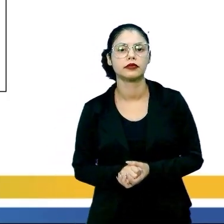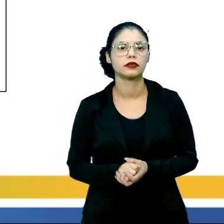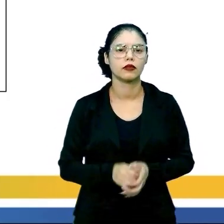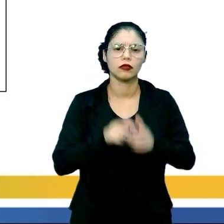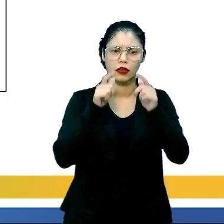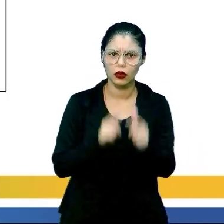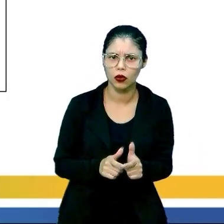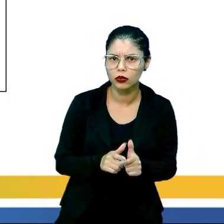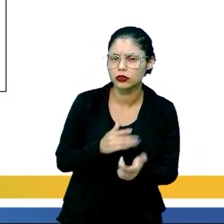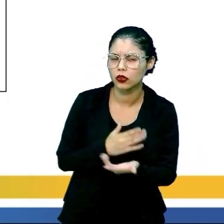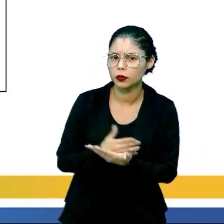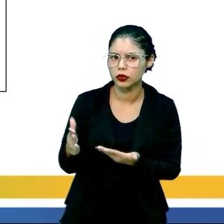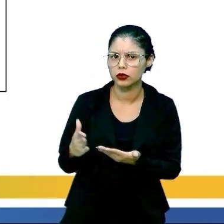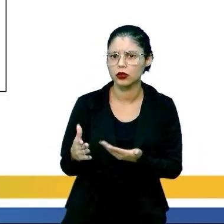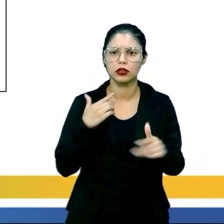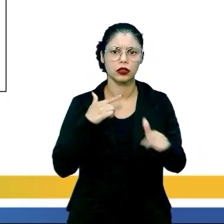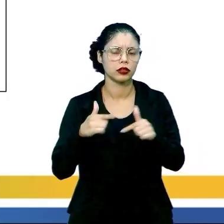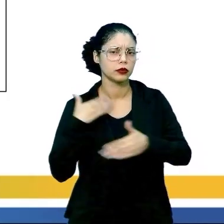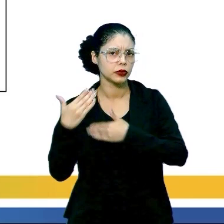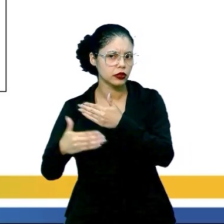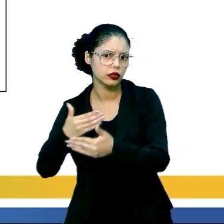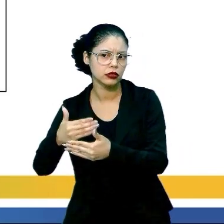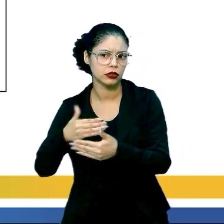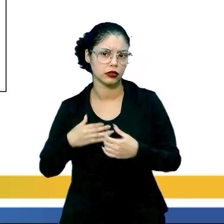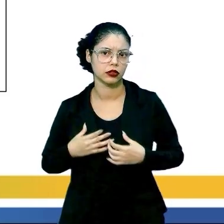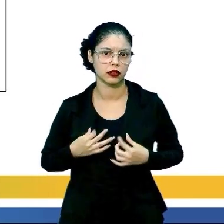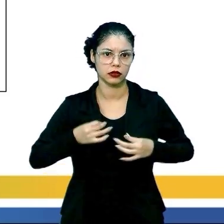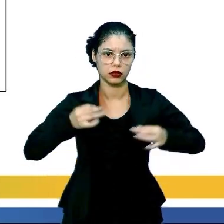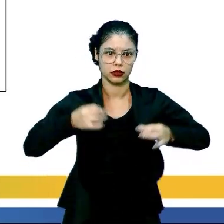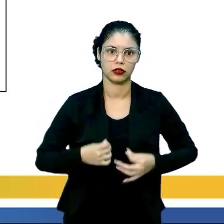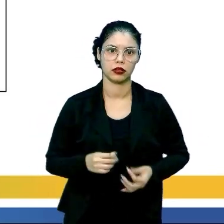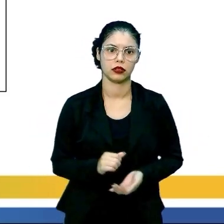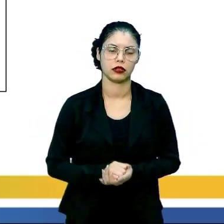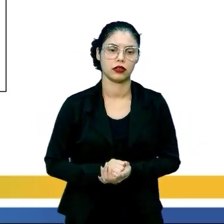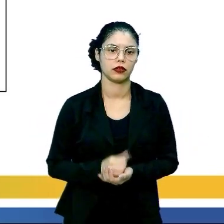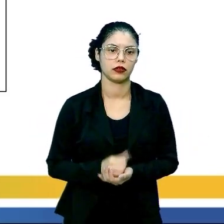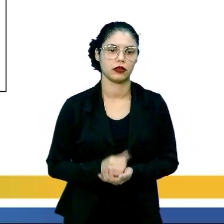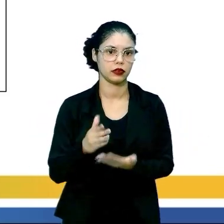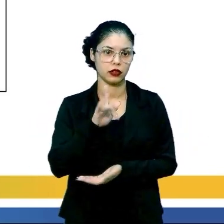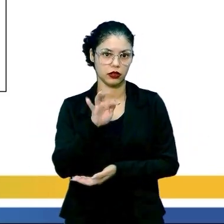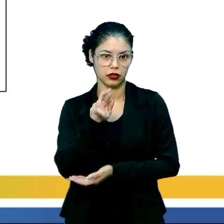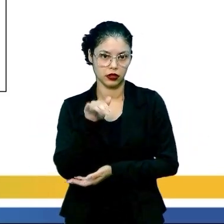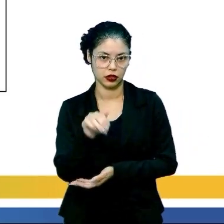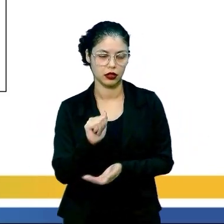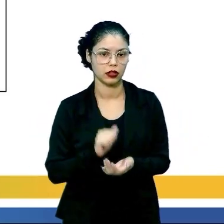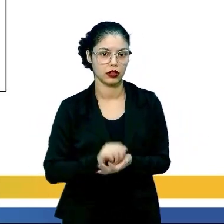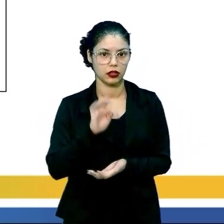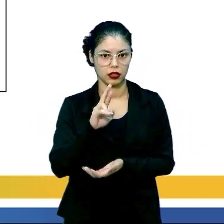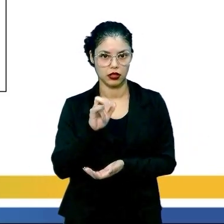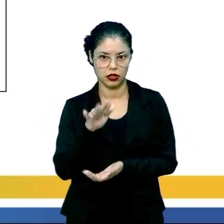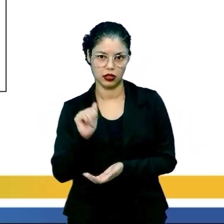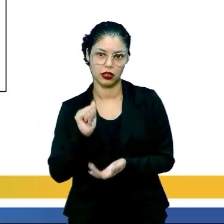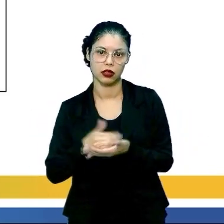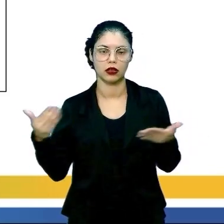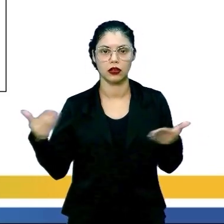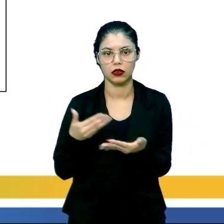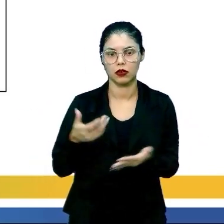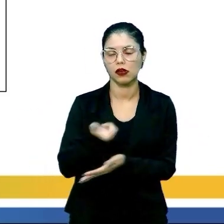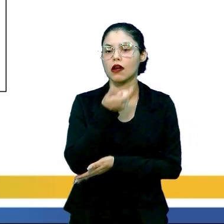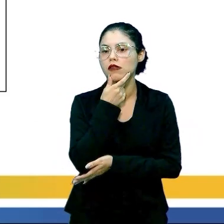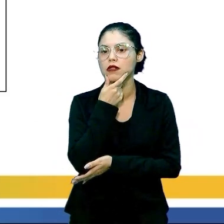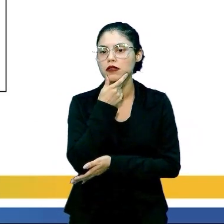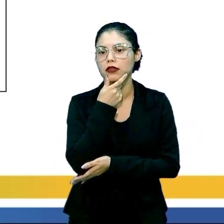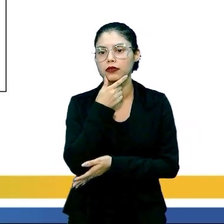Onde que começou, então, esse processo? Esse processo todo ele se inicia na Grã-Bretanha, o que nós chamamos hoje de